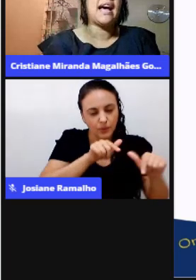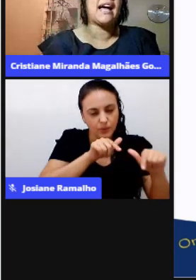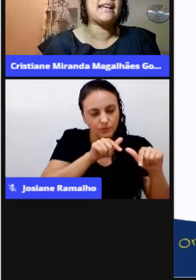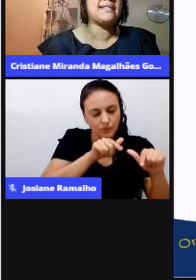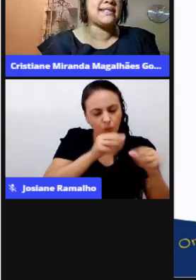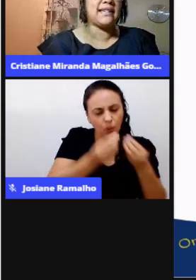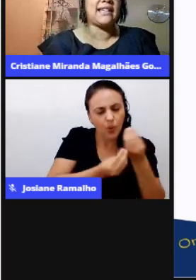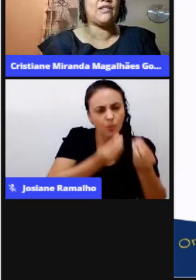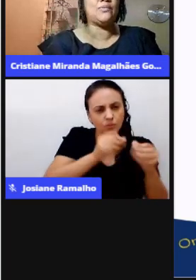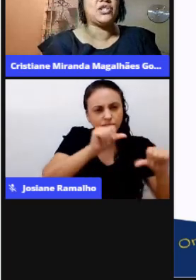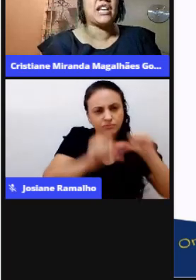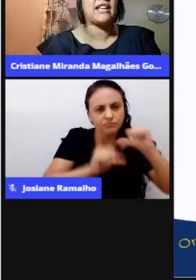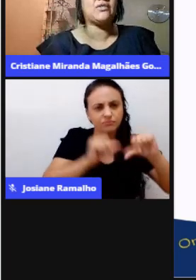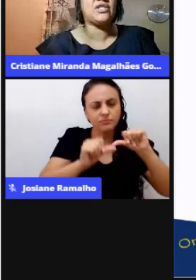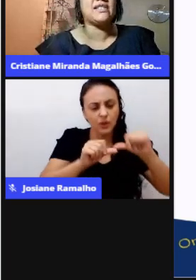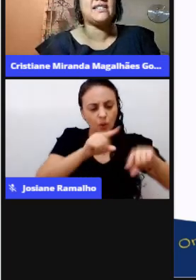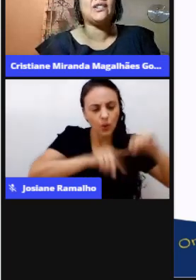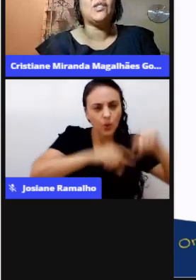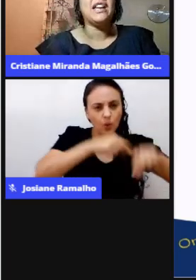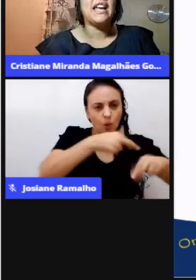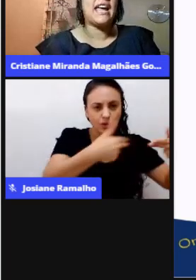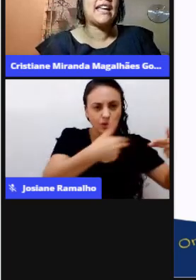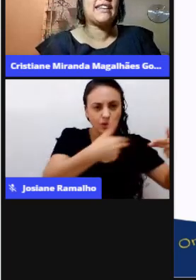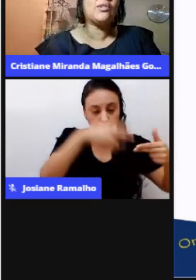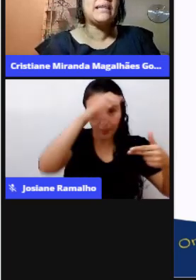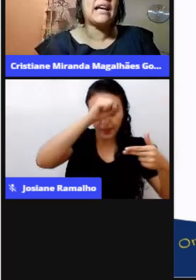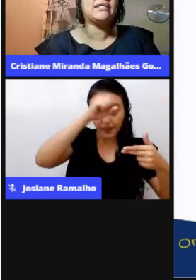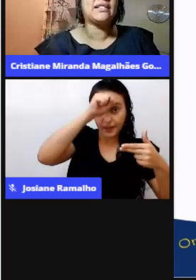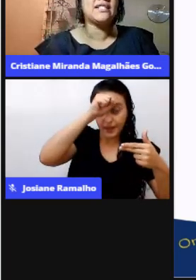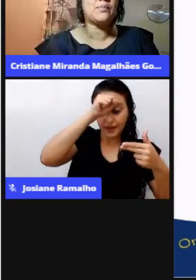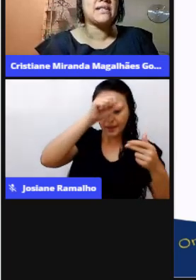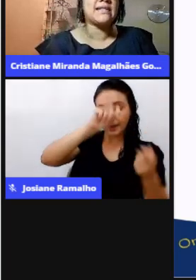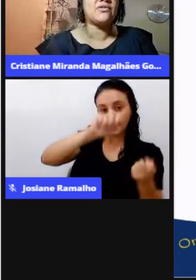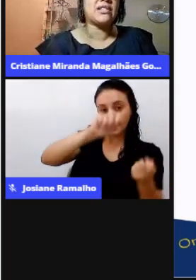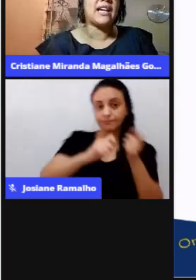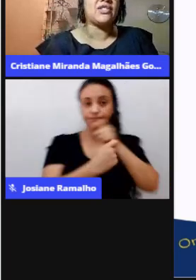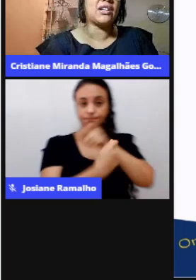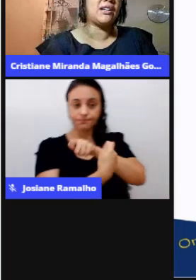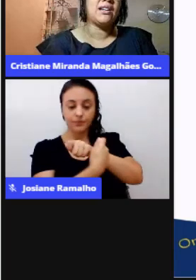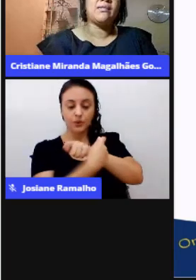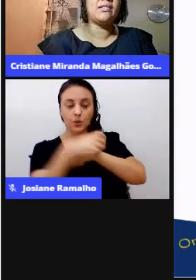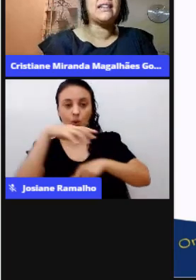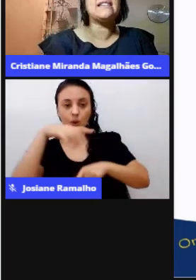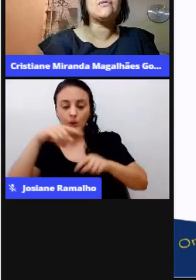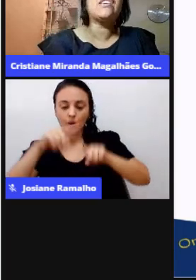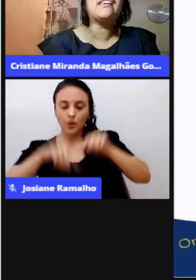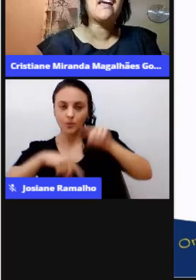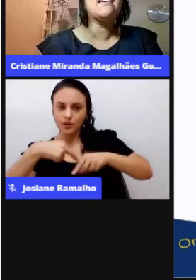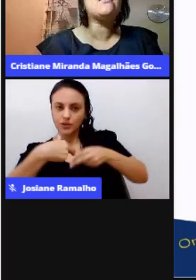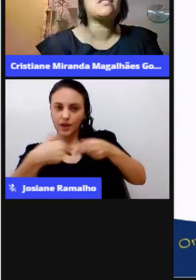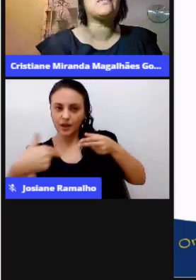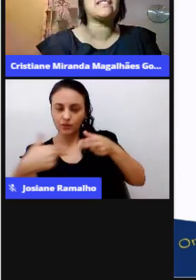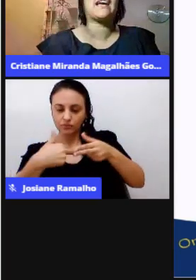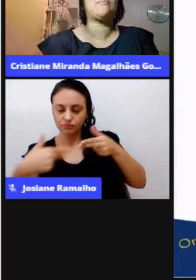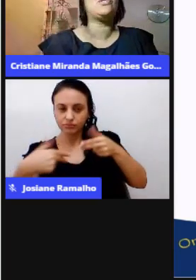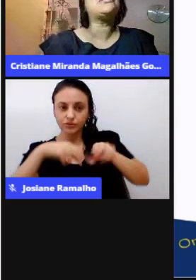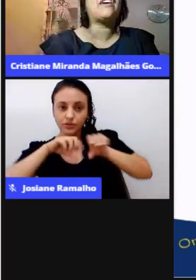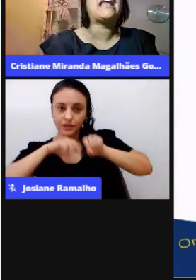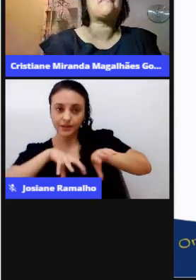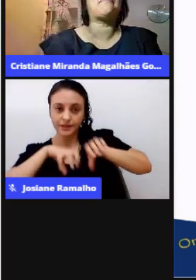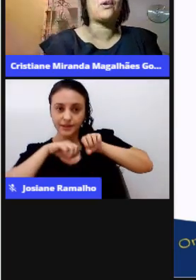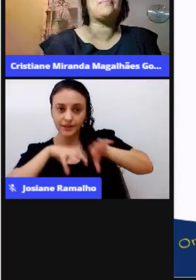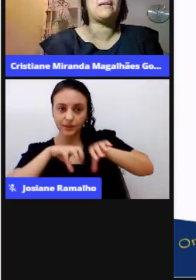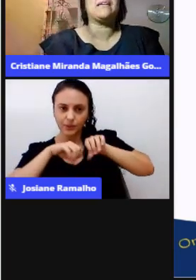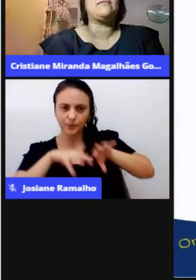saber a ensinar em objeto de ensino é denominado transposição didática. Então, Cris, o que é isso que você acabou